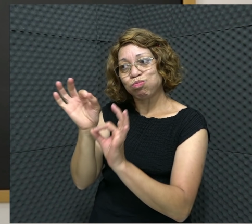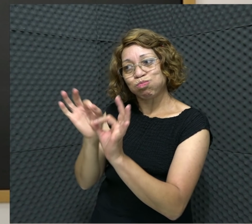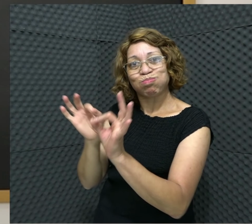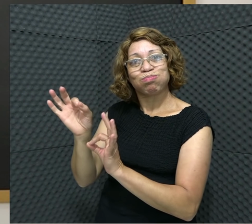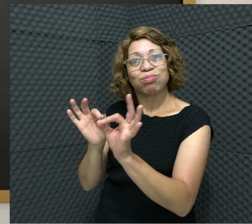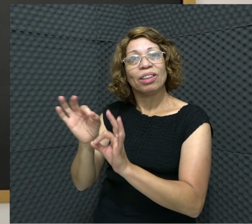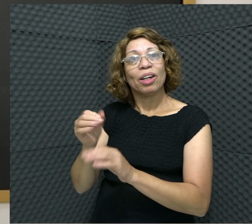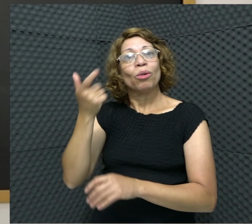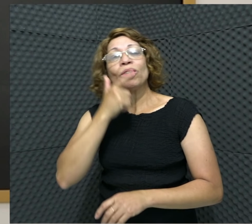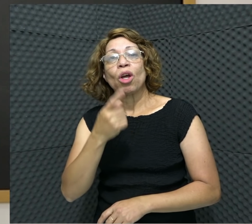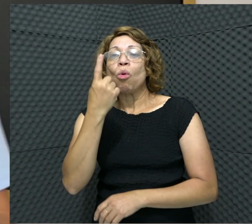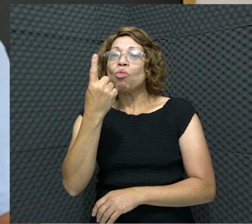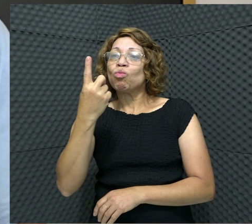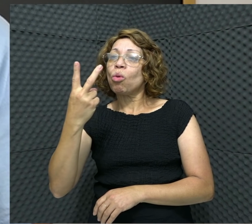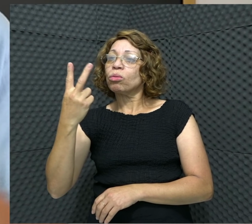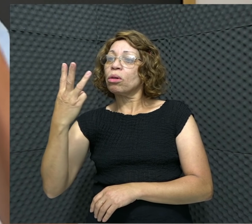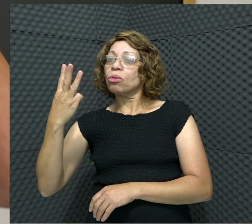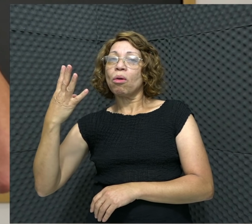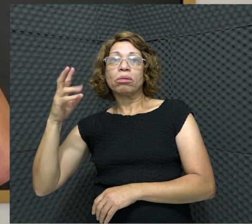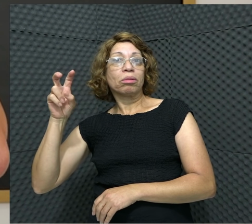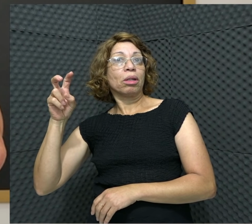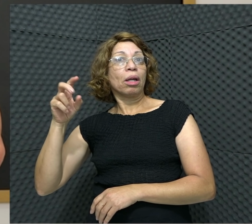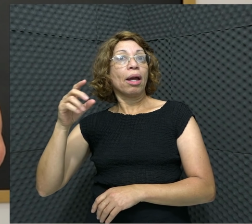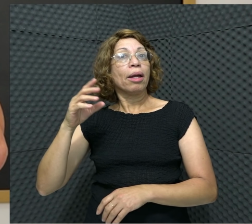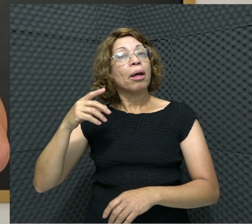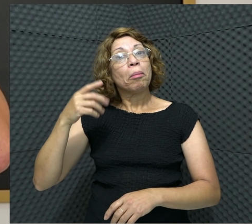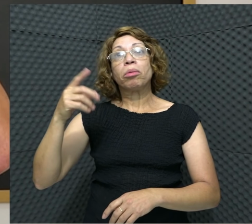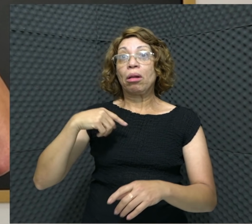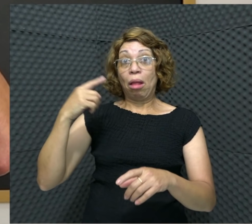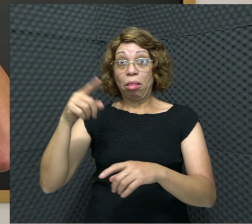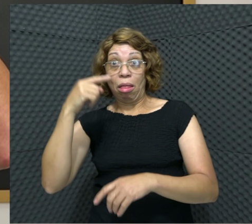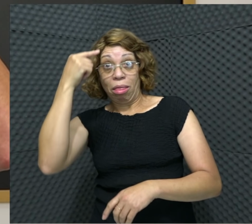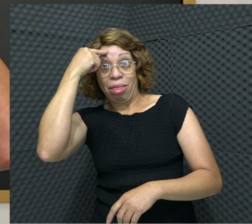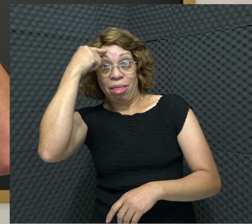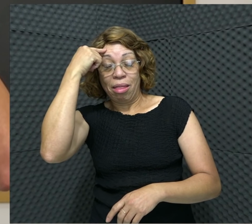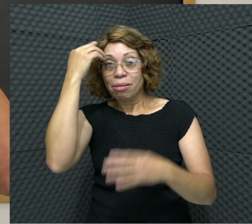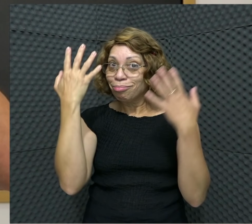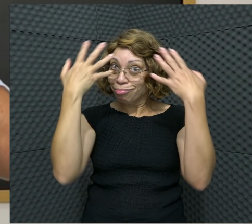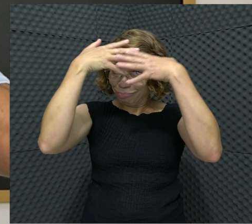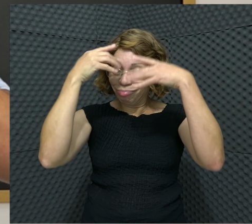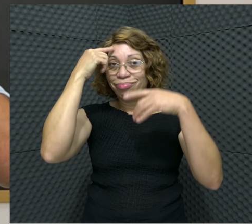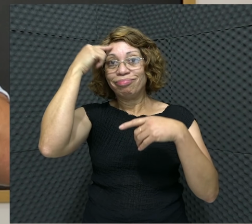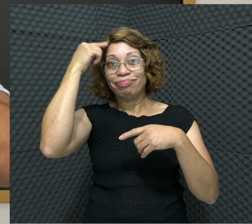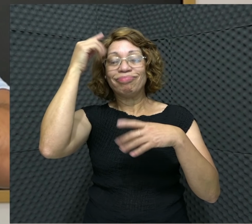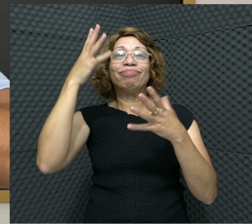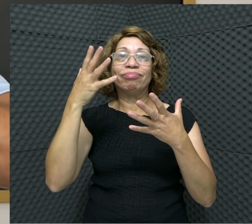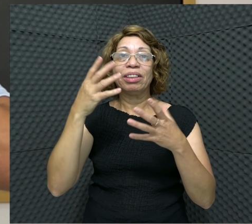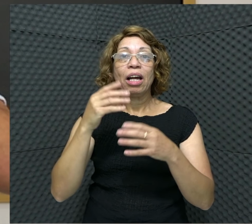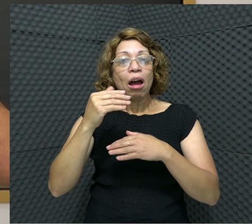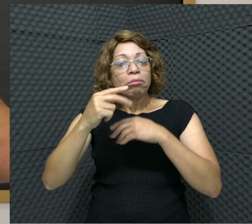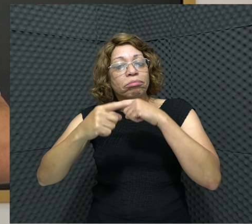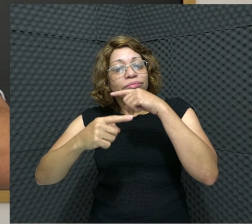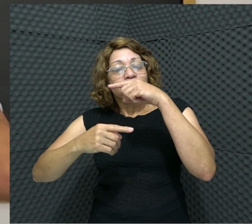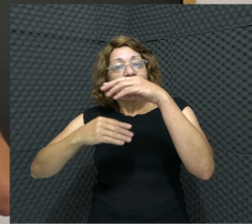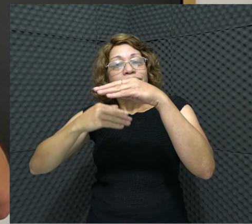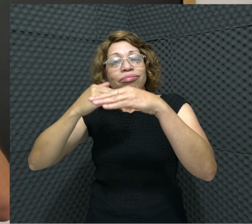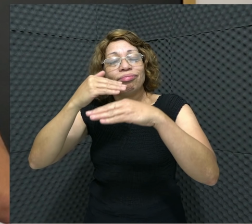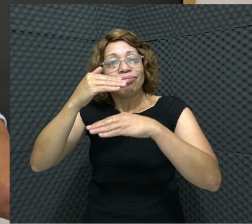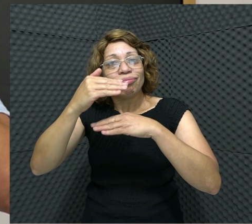gente conseguia contar, entendeu? Graças à nossa capacidade de raciocínio. Conforme a civilização